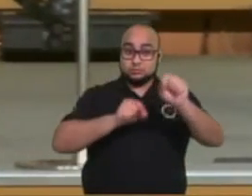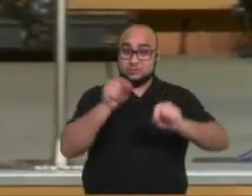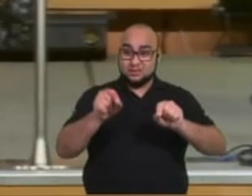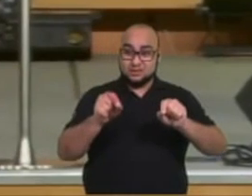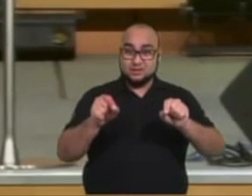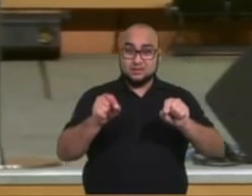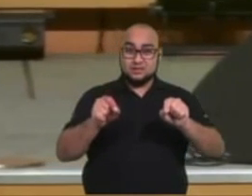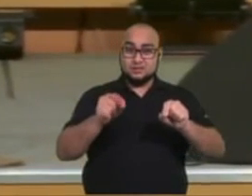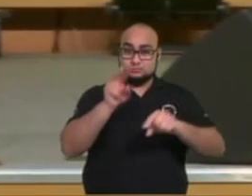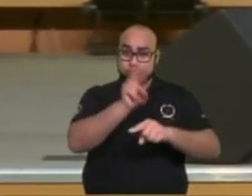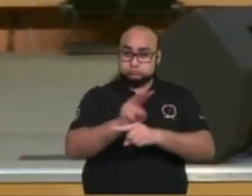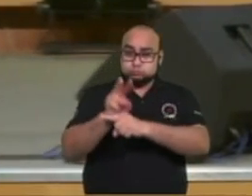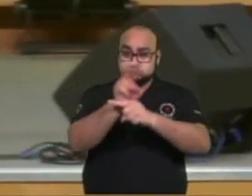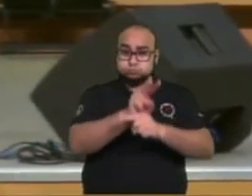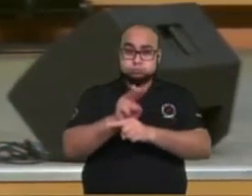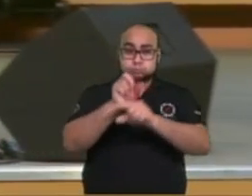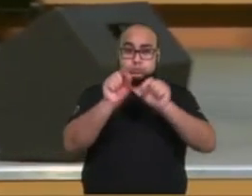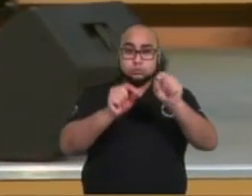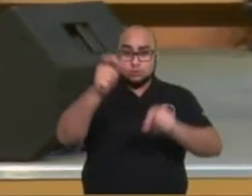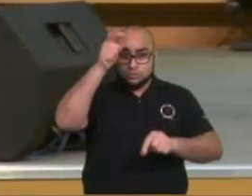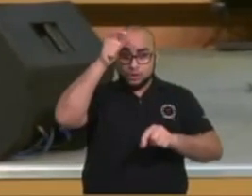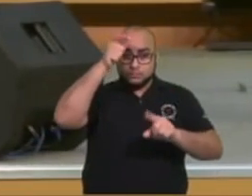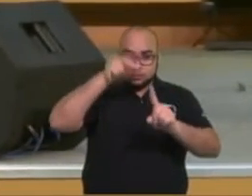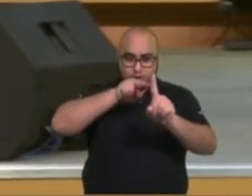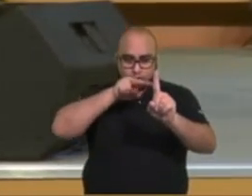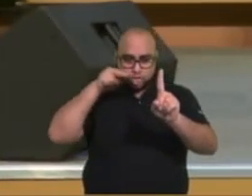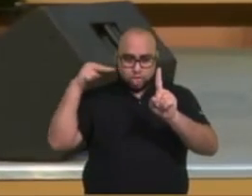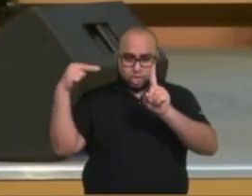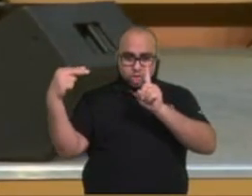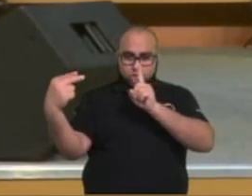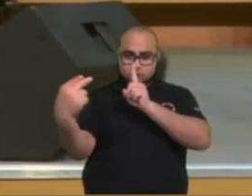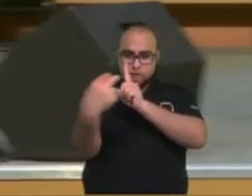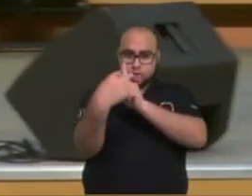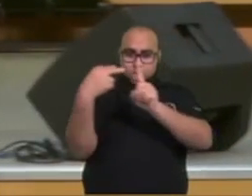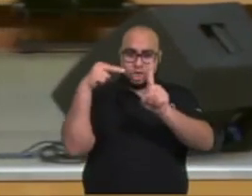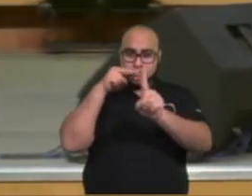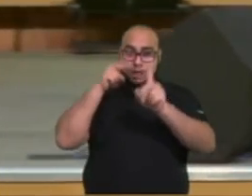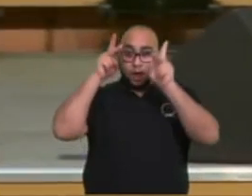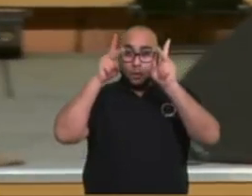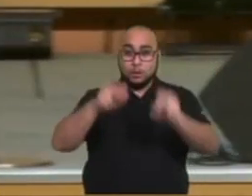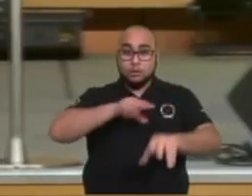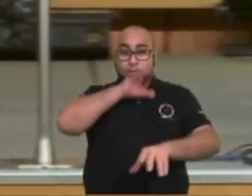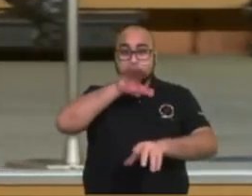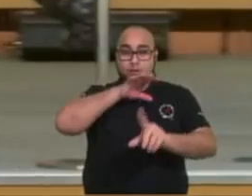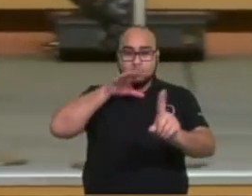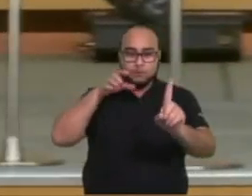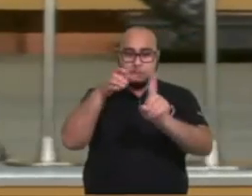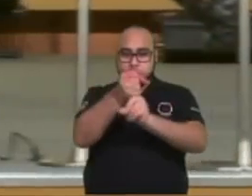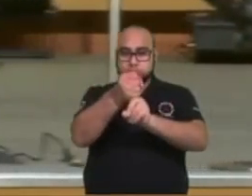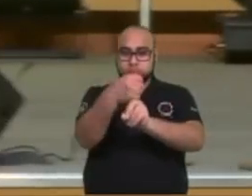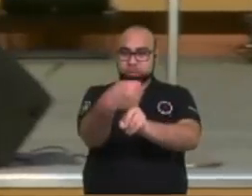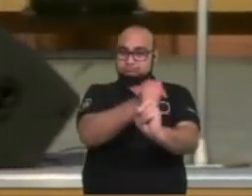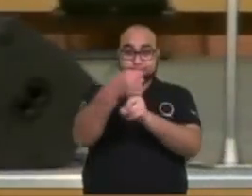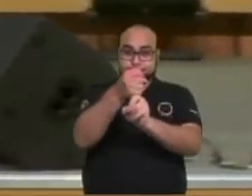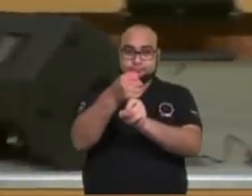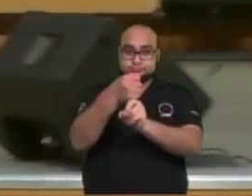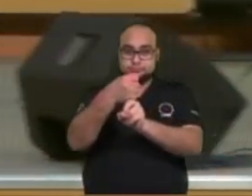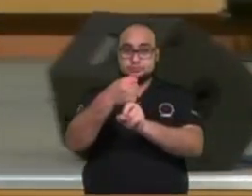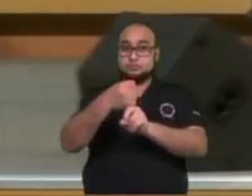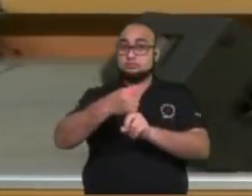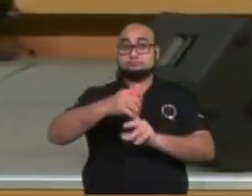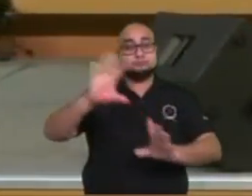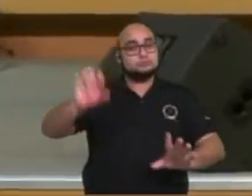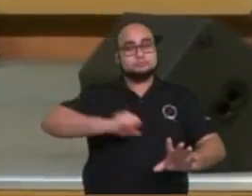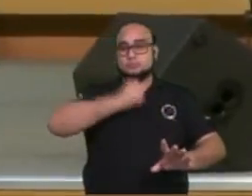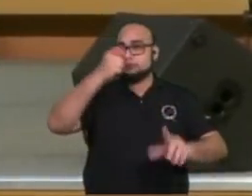porque o diabo vosso adversário anda em derredor bramando como Leão buscando A quem possa tragar o diabo odeia o ser